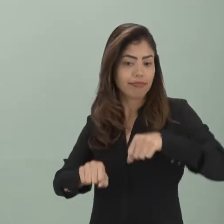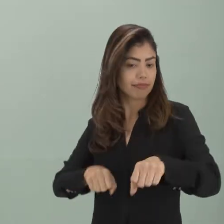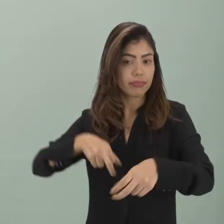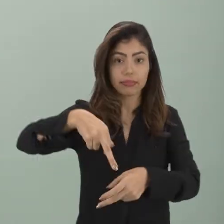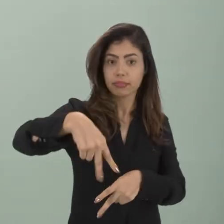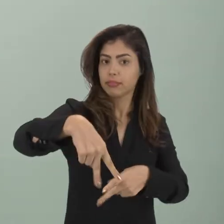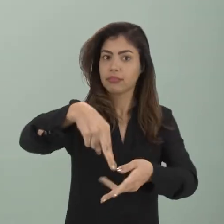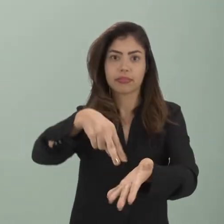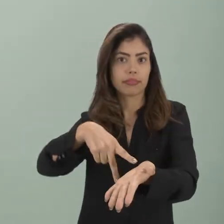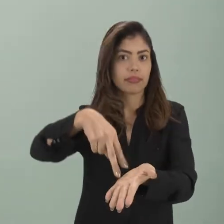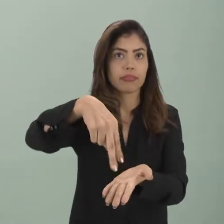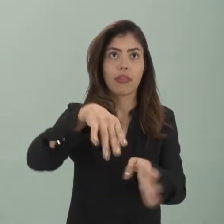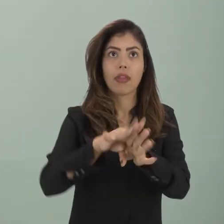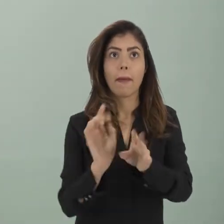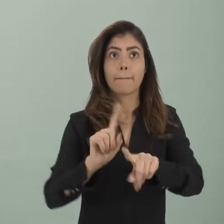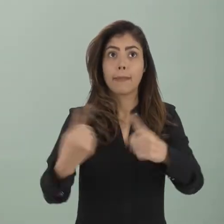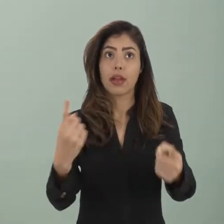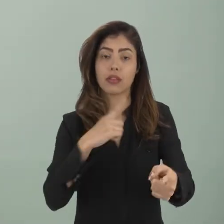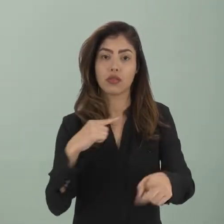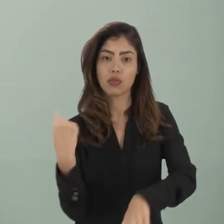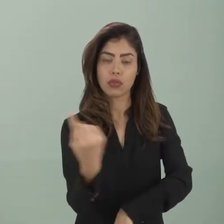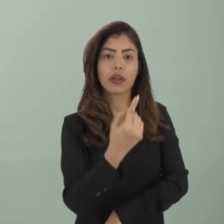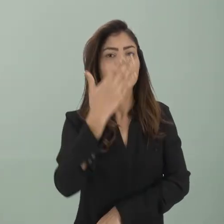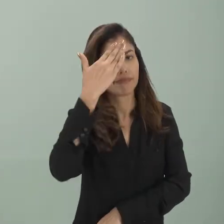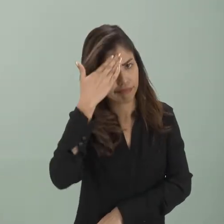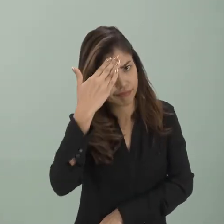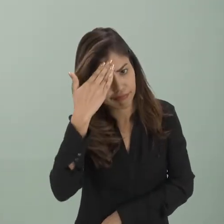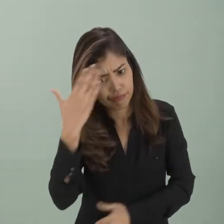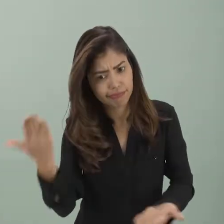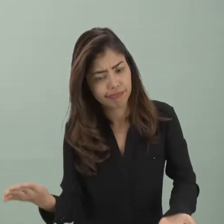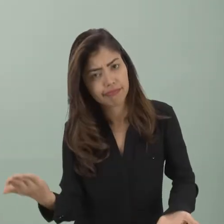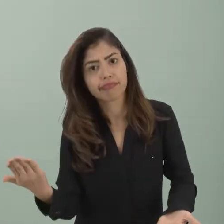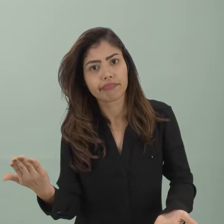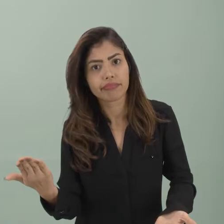locomoção, mas nós temos que entender que